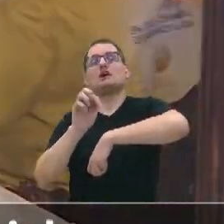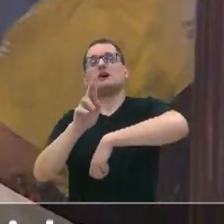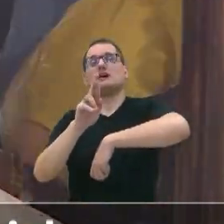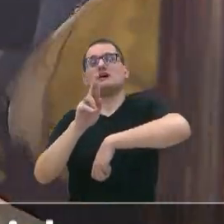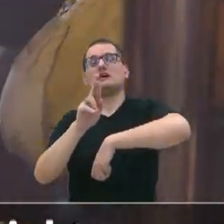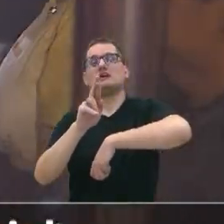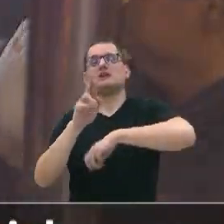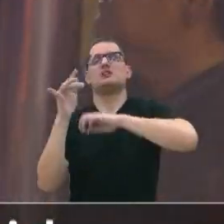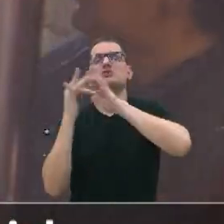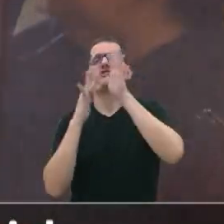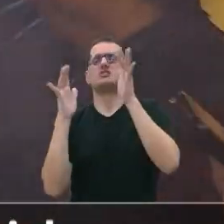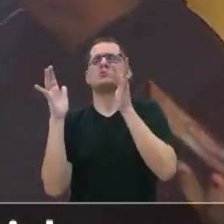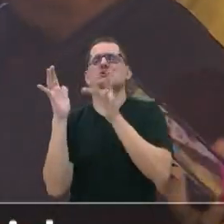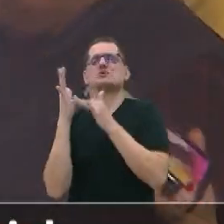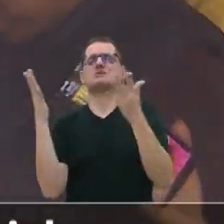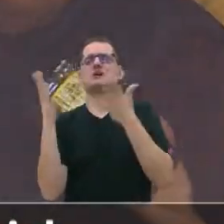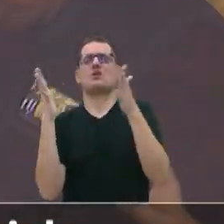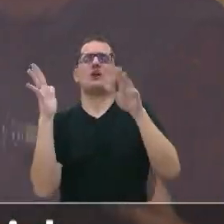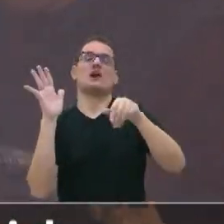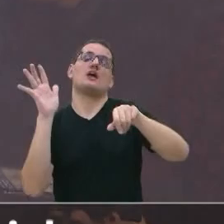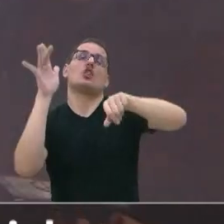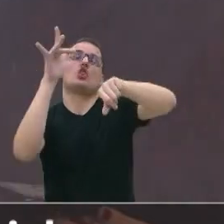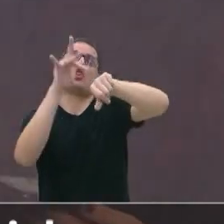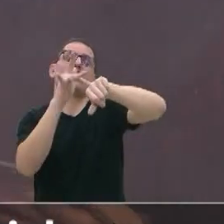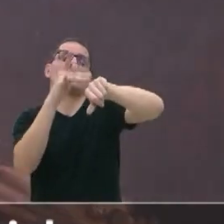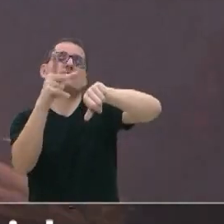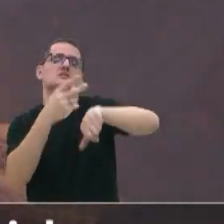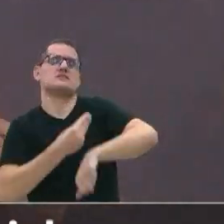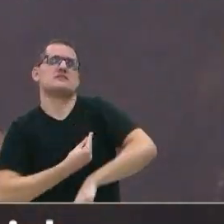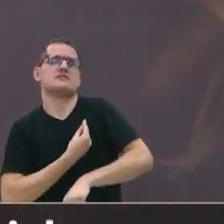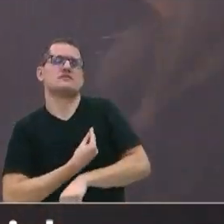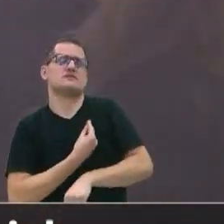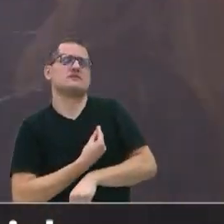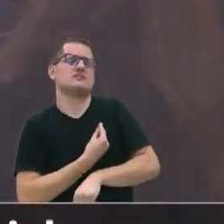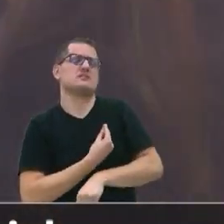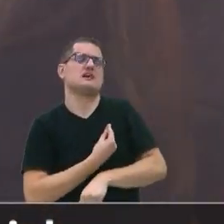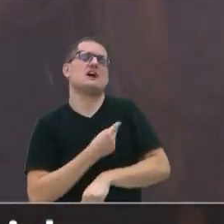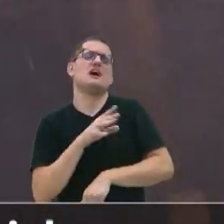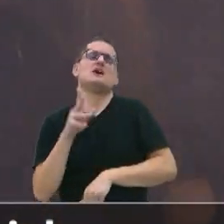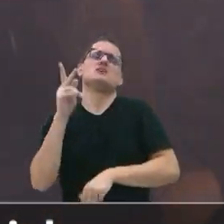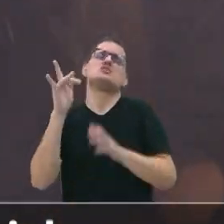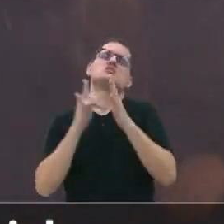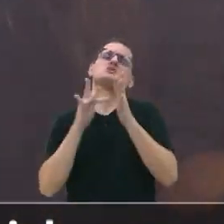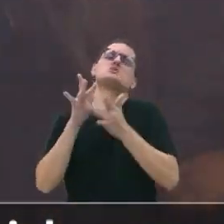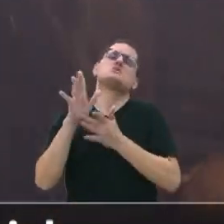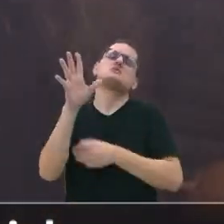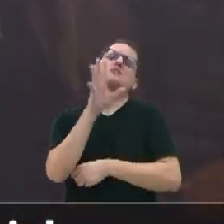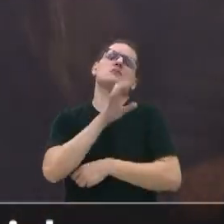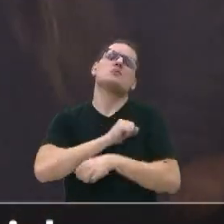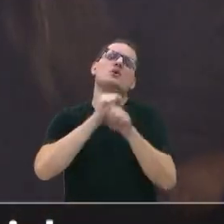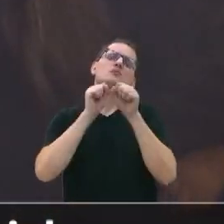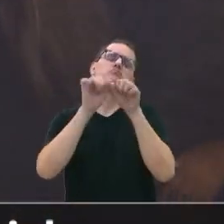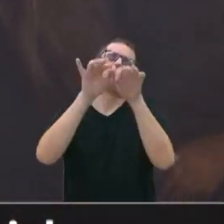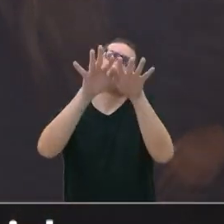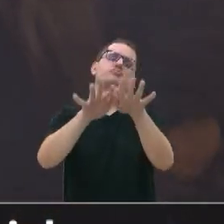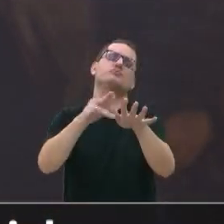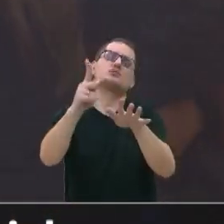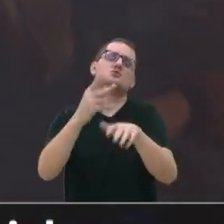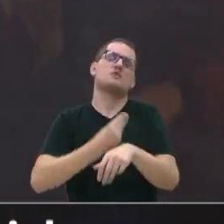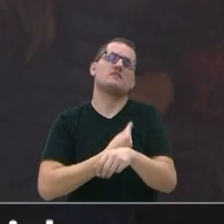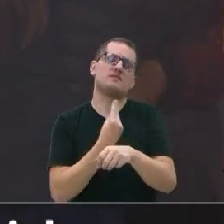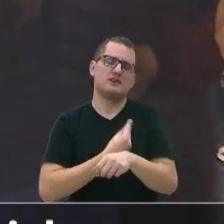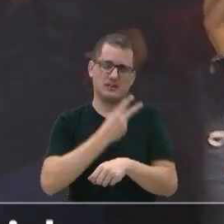está tocando agora com seu amor a sua vida, com seu amor a sua história. Se abra para essa cura, se abra para